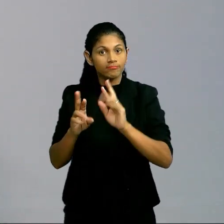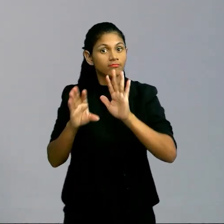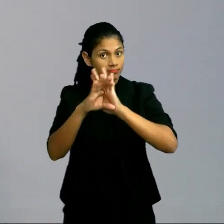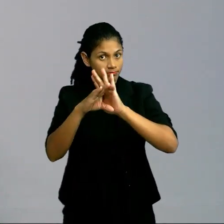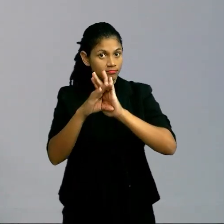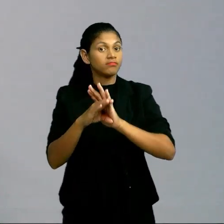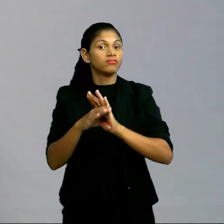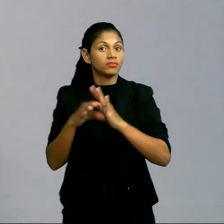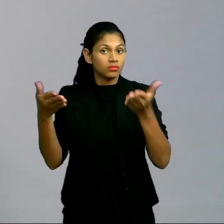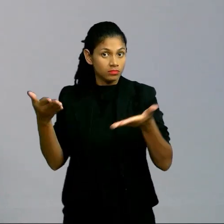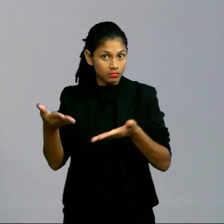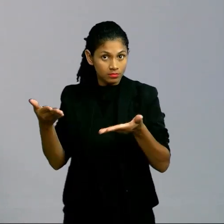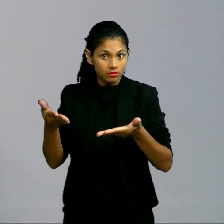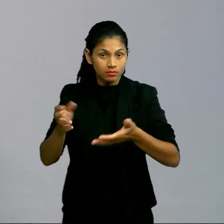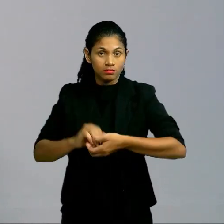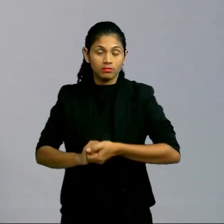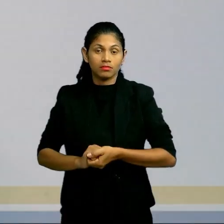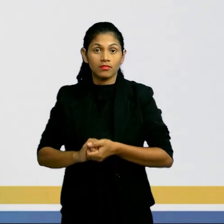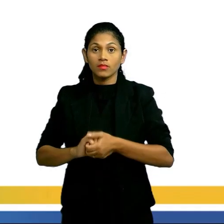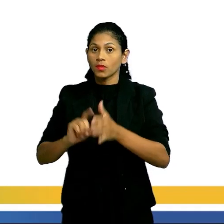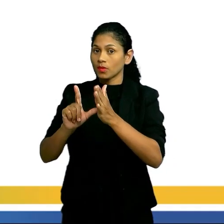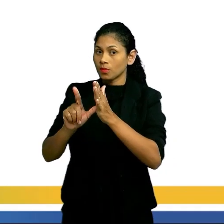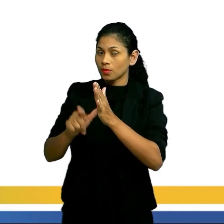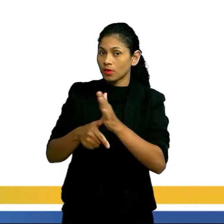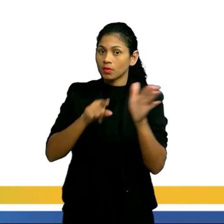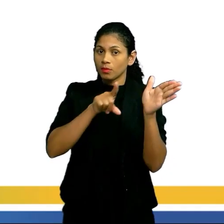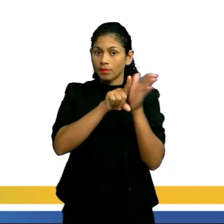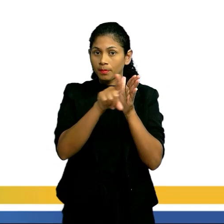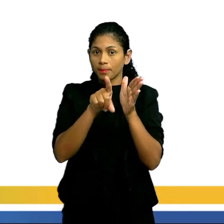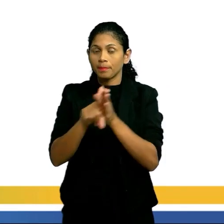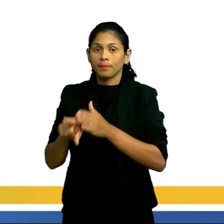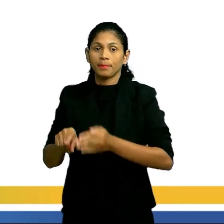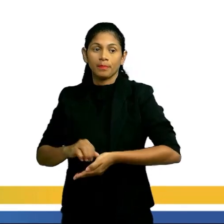bom? Agora vamos para a nossa próxima questão.